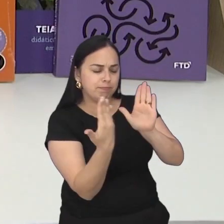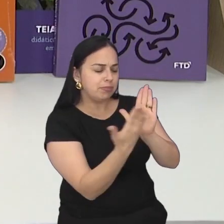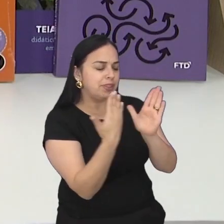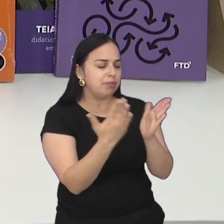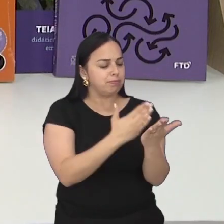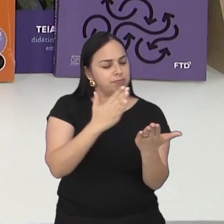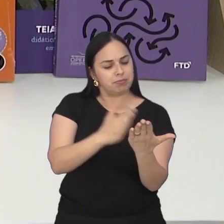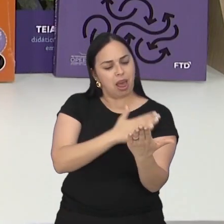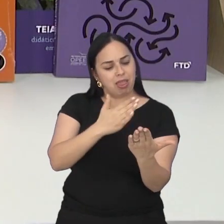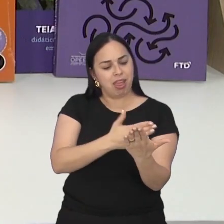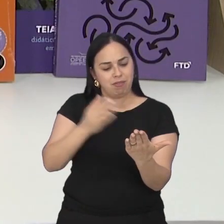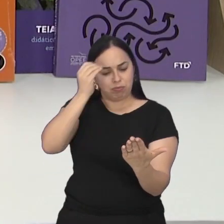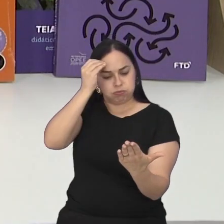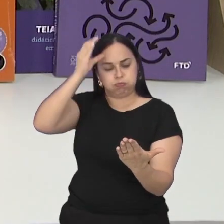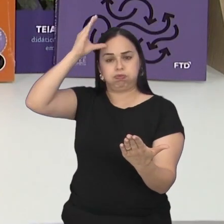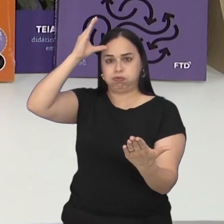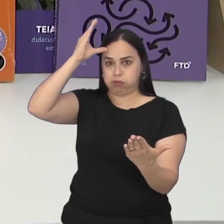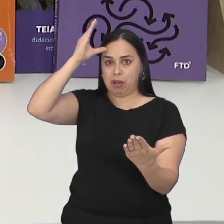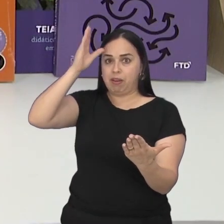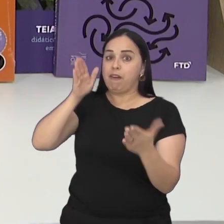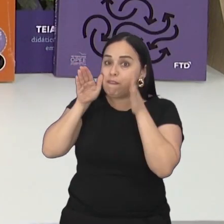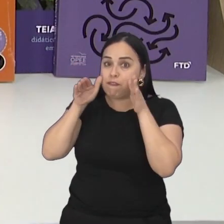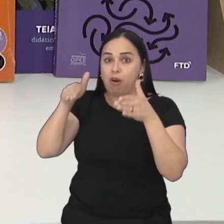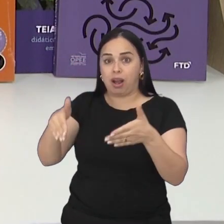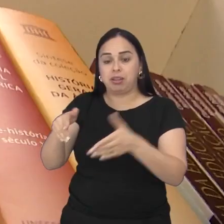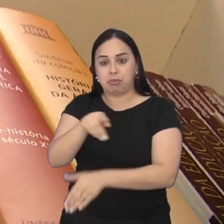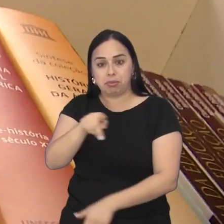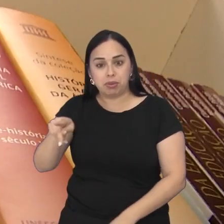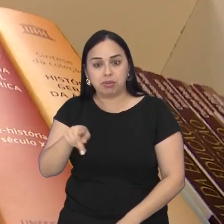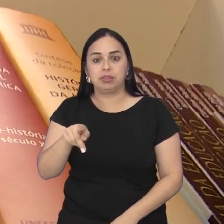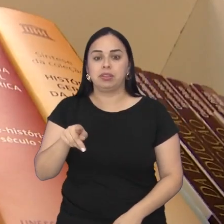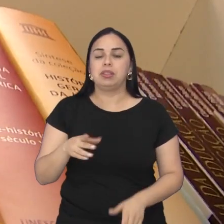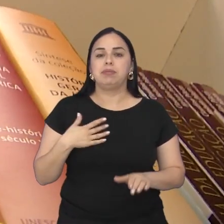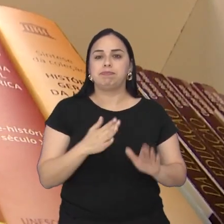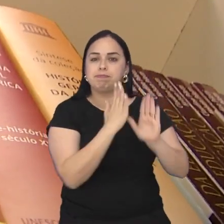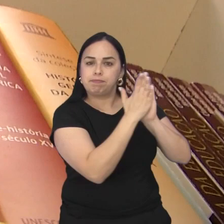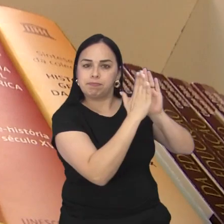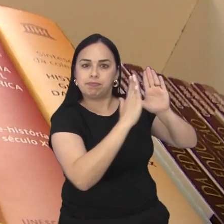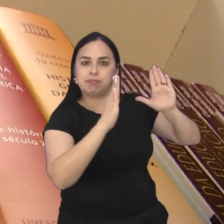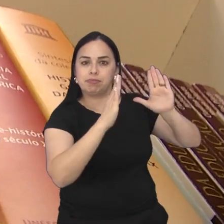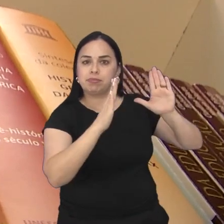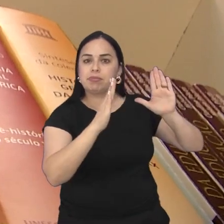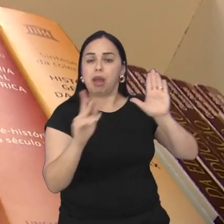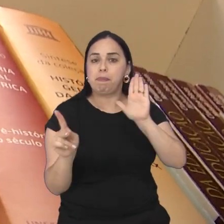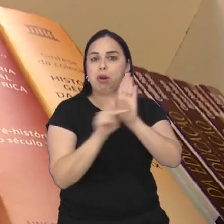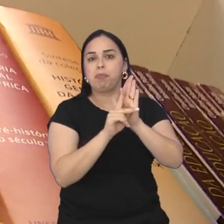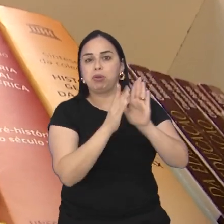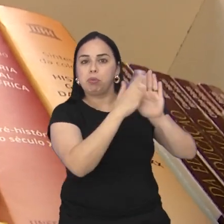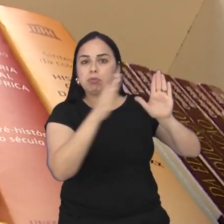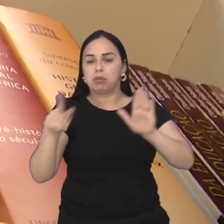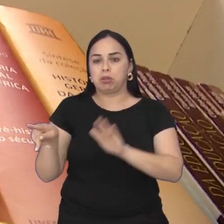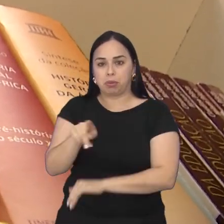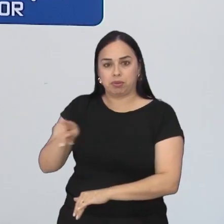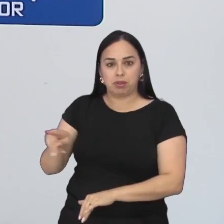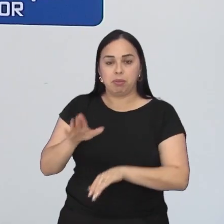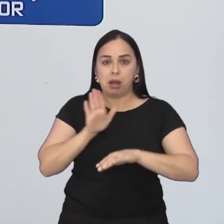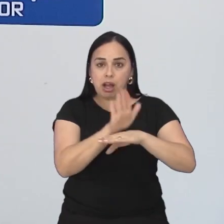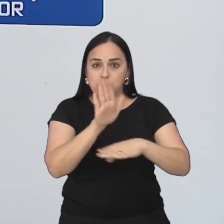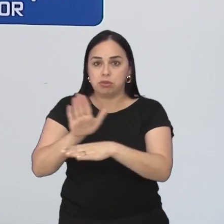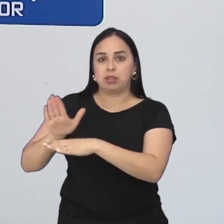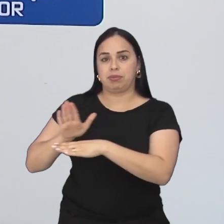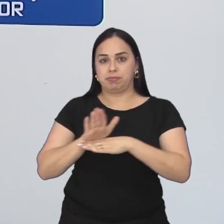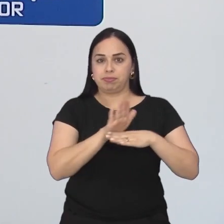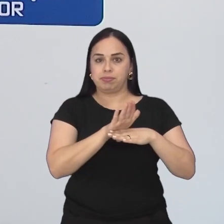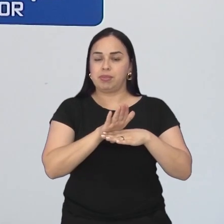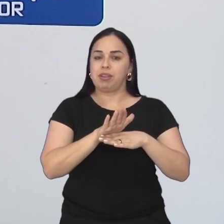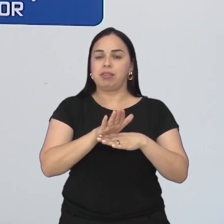uma dessas páginas, o conhecimento voltado para os docentes. Todo esse material é parte do programa Biblioteca do Professor, criado para